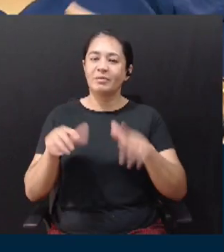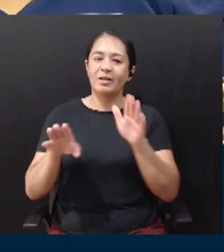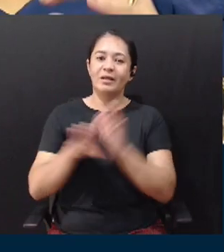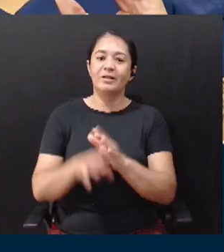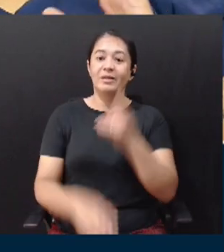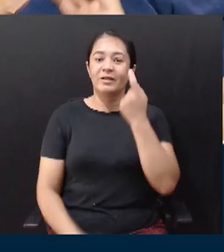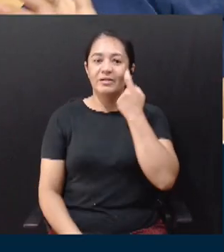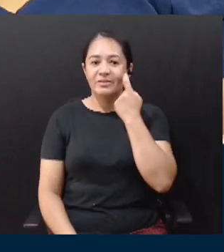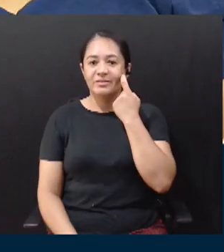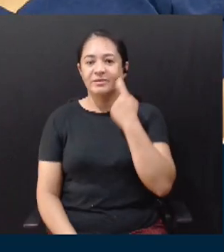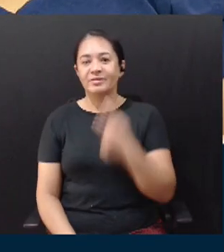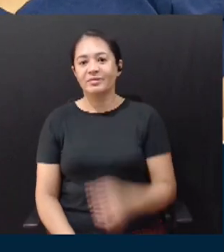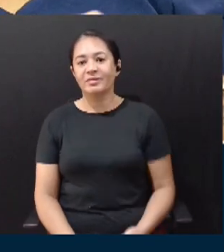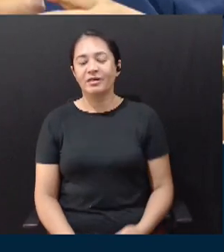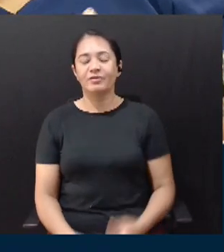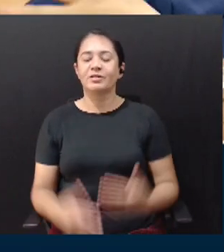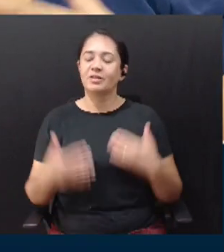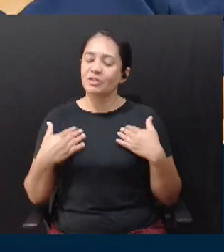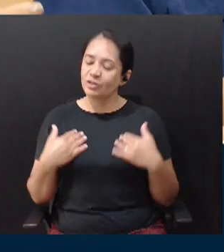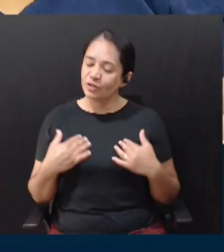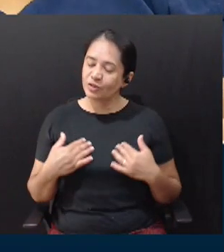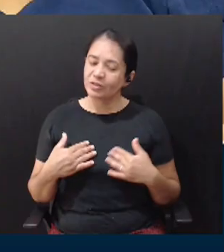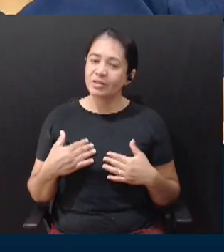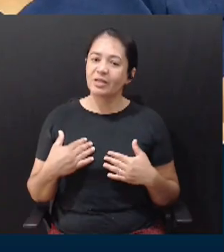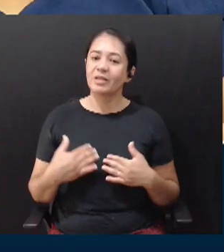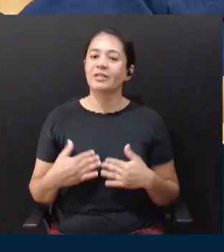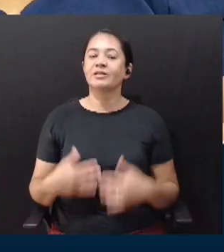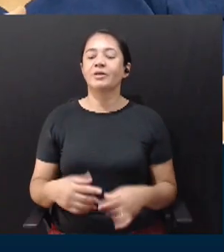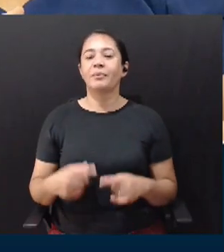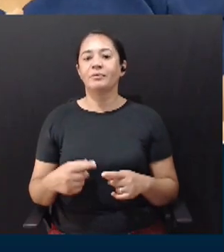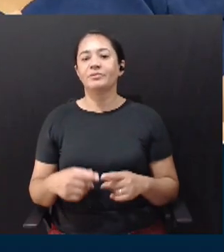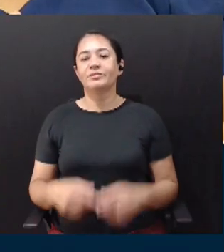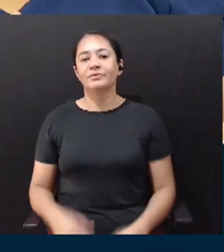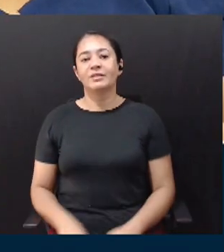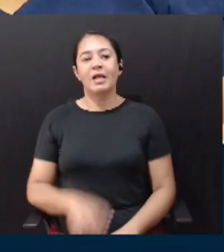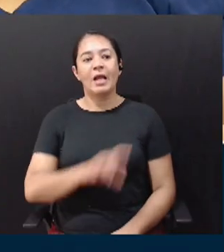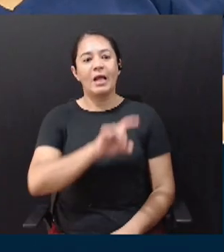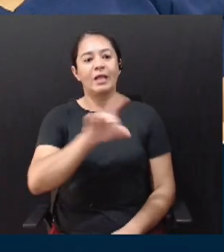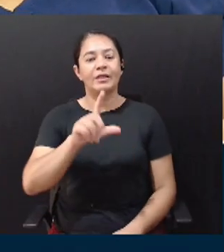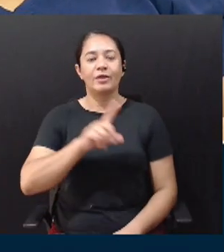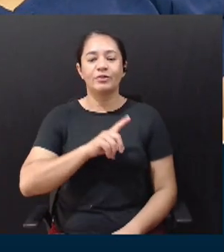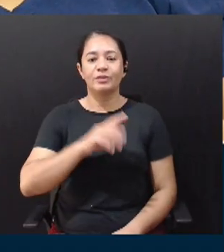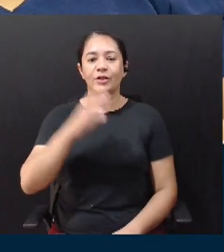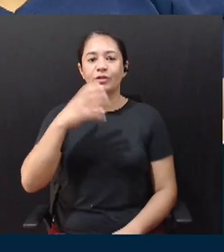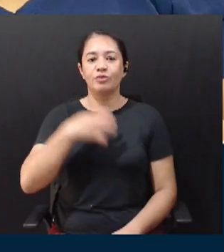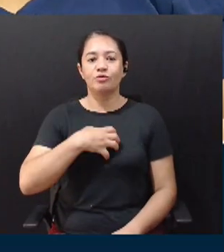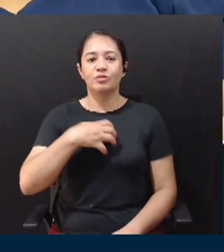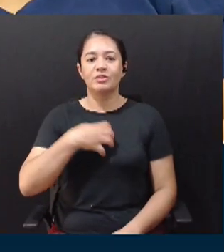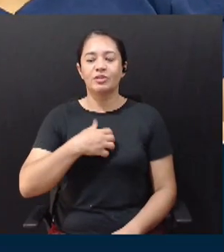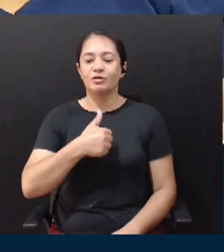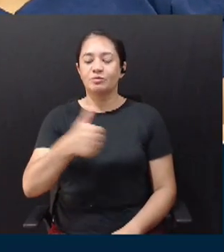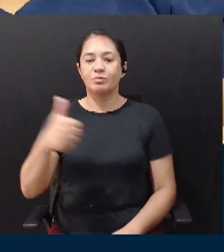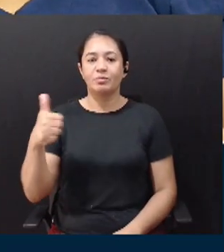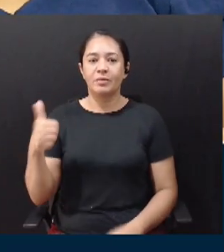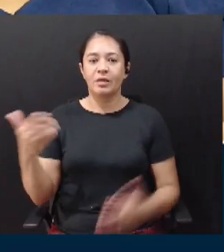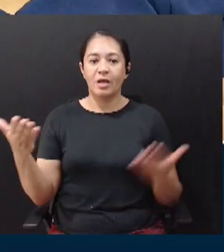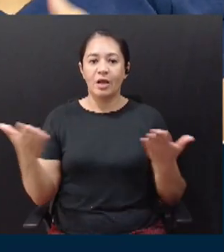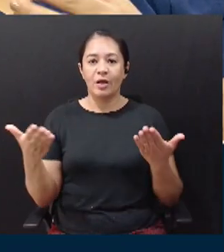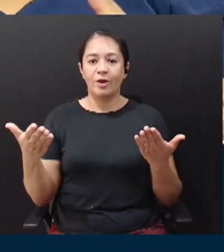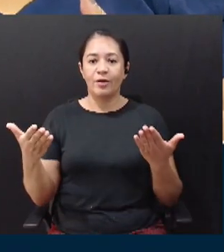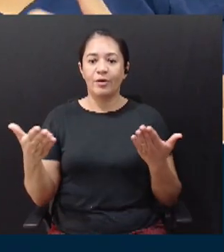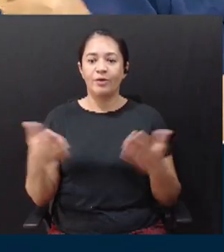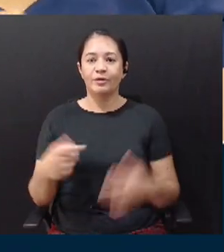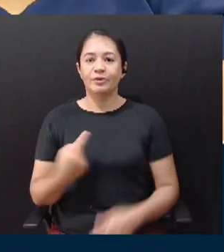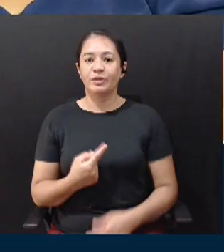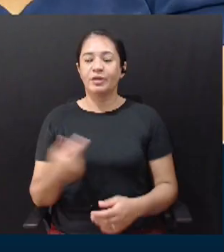você descansa, sexta-feira à noite, Uhum. enfim, cada um tem aquilo que te faz bem, não é? Agora 8h40, a produção está me avisando